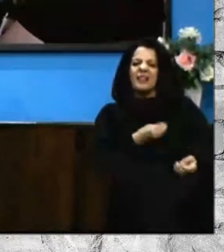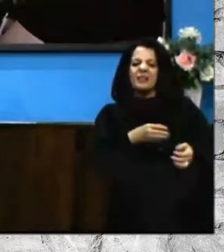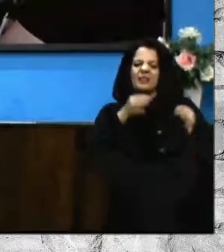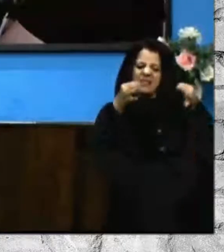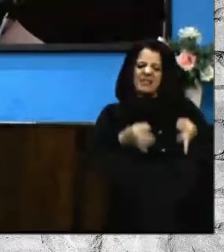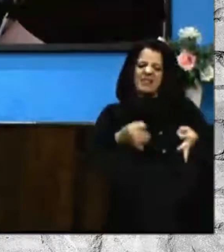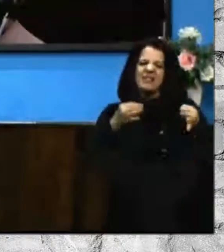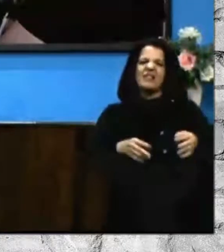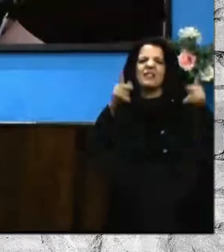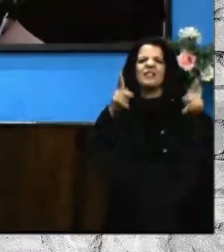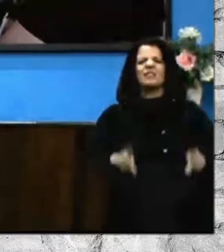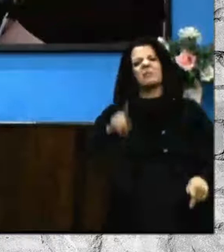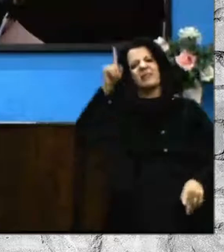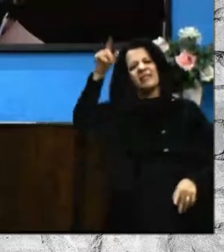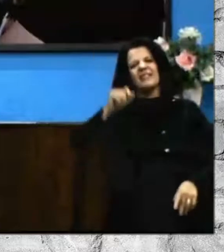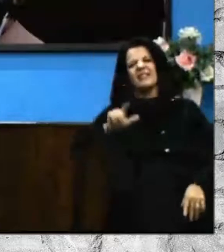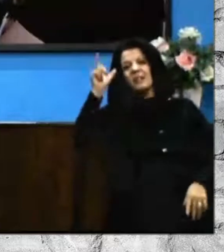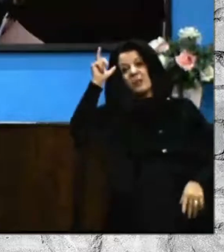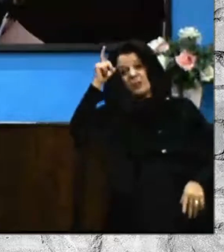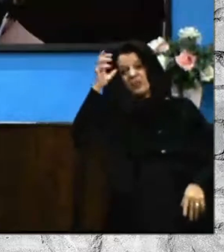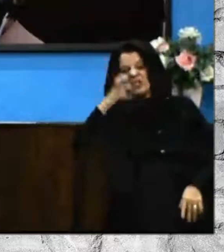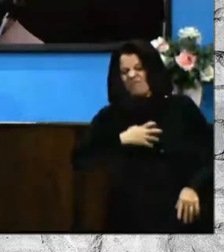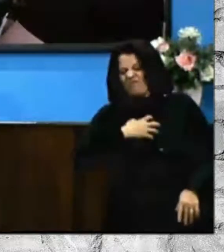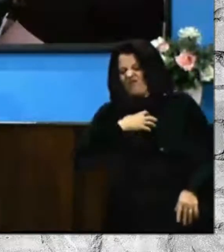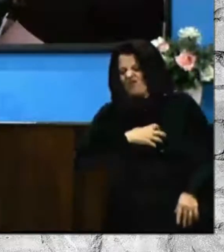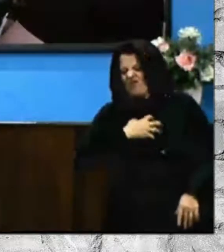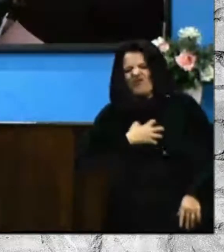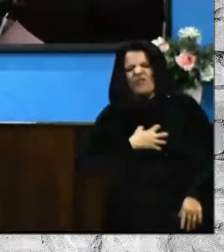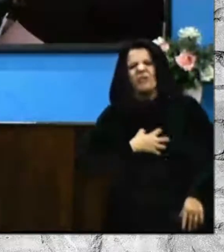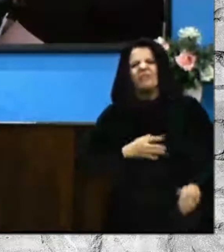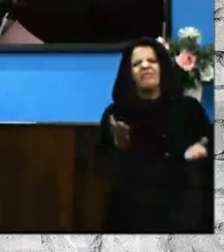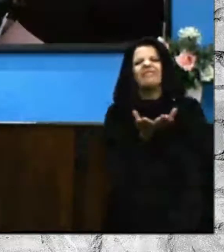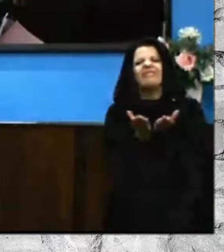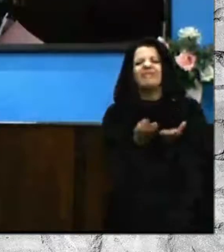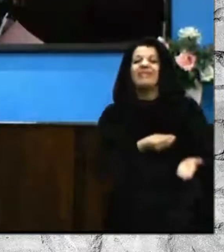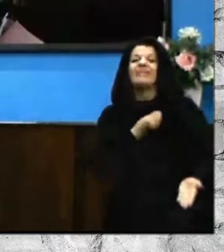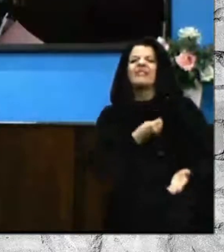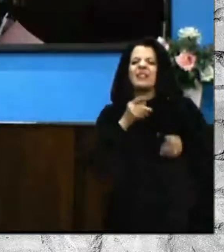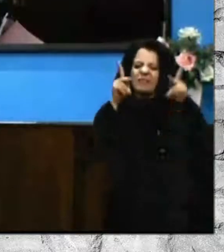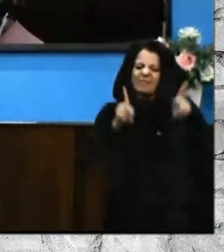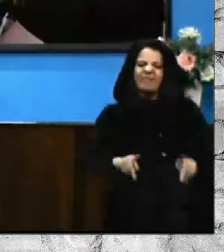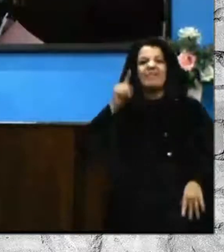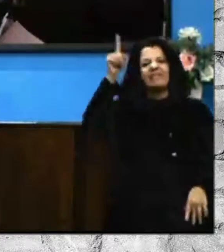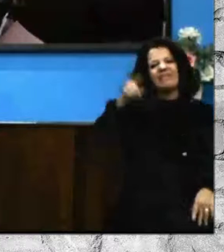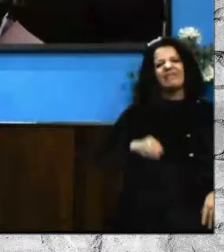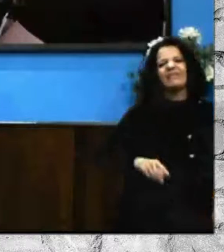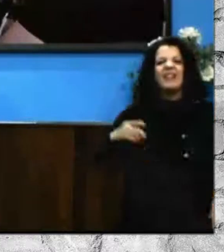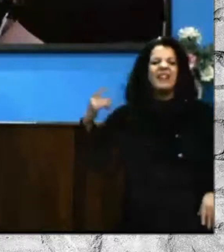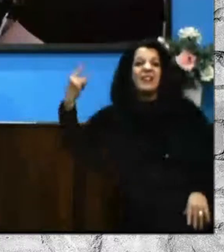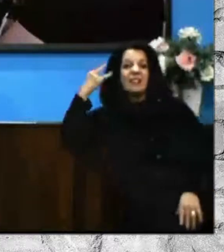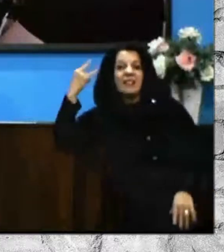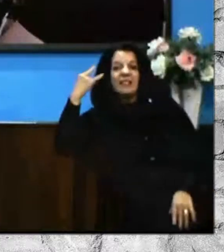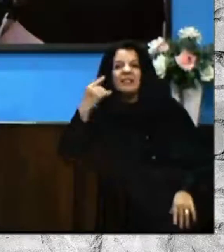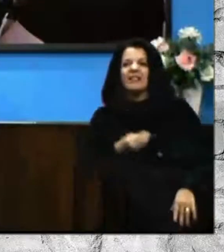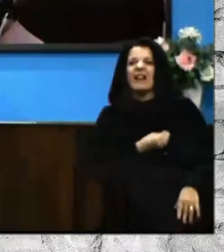obediência ao Pai. O diabo odeia crentes que dependem de Deus. Ele vai instigar-nos a agirmos na nossa própria força,